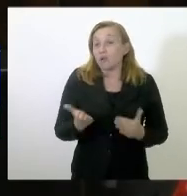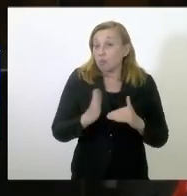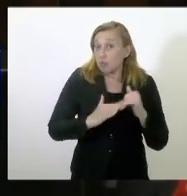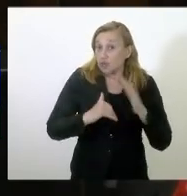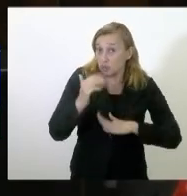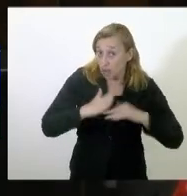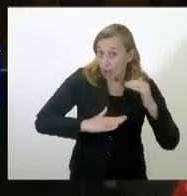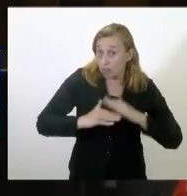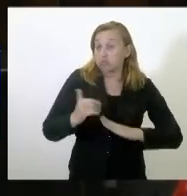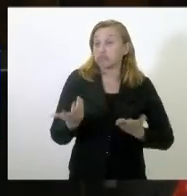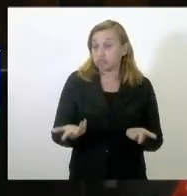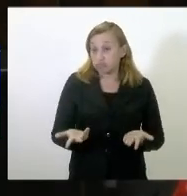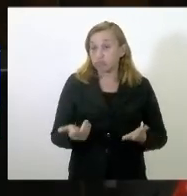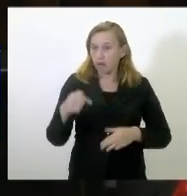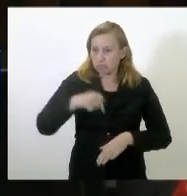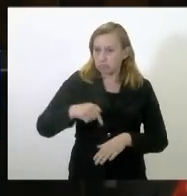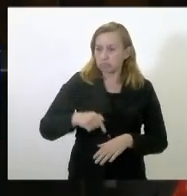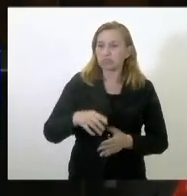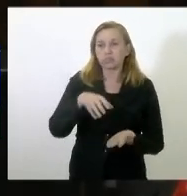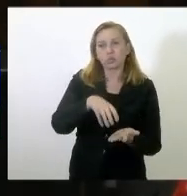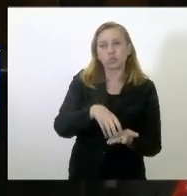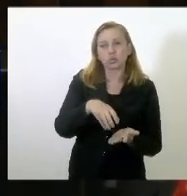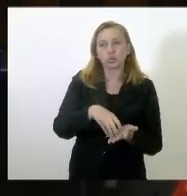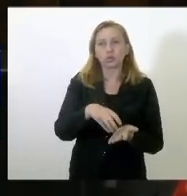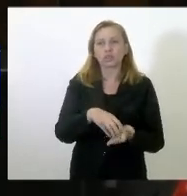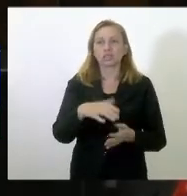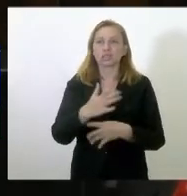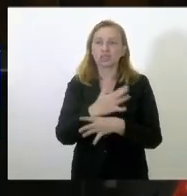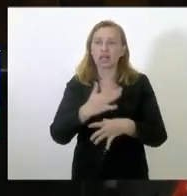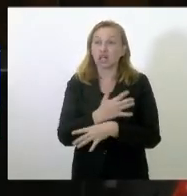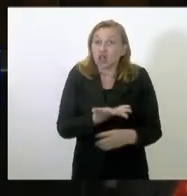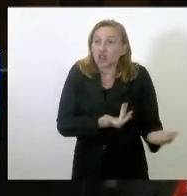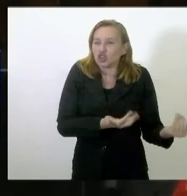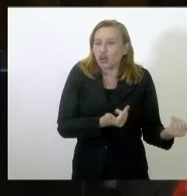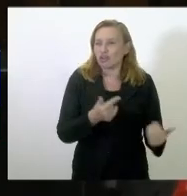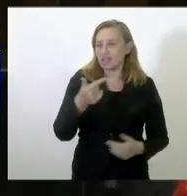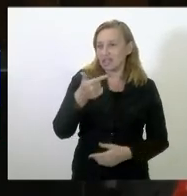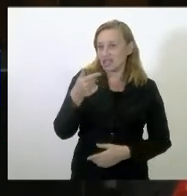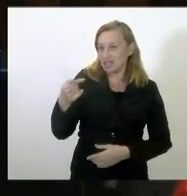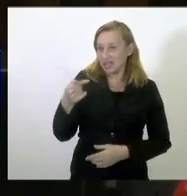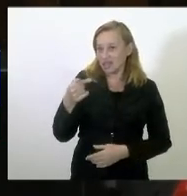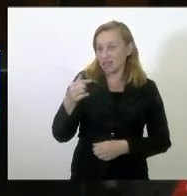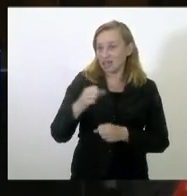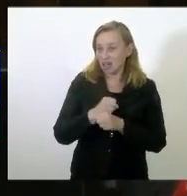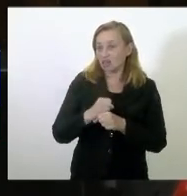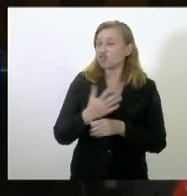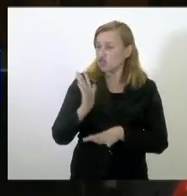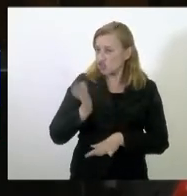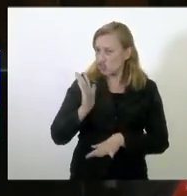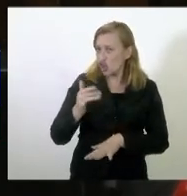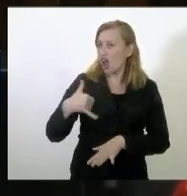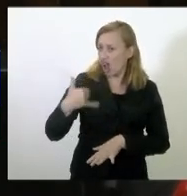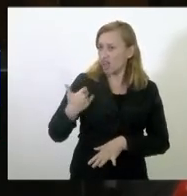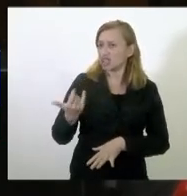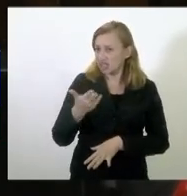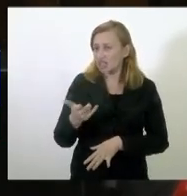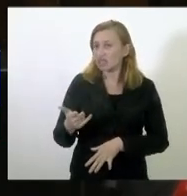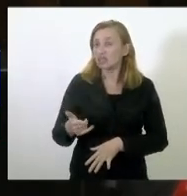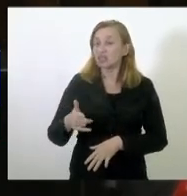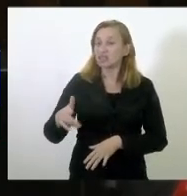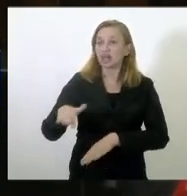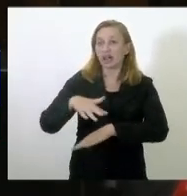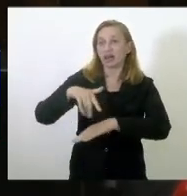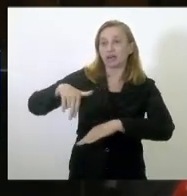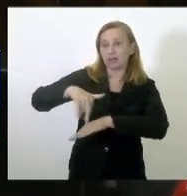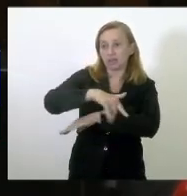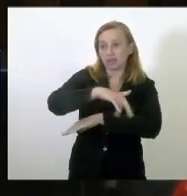profissional, aqui no centro da cidade do Rio de Janeiro, jovem, com 17 anos de idade, eu já circulava aqui nas ruas do Rio de Janeiro,